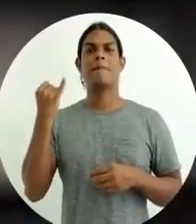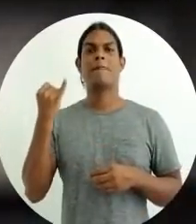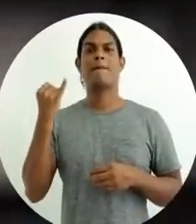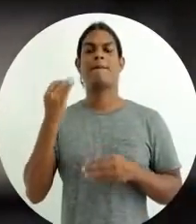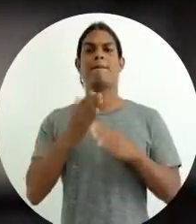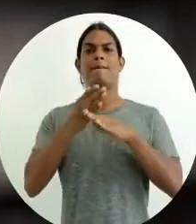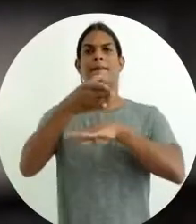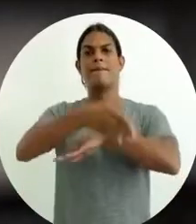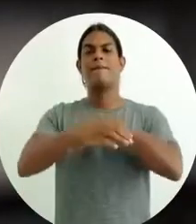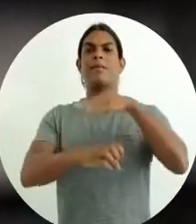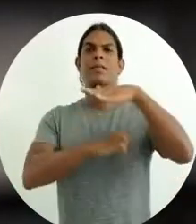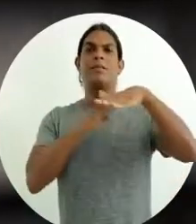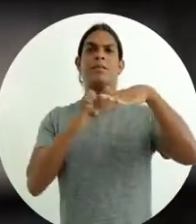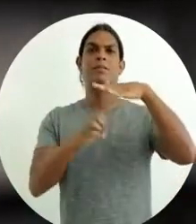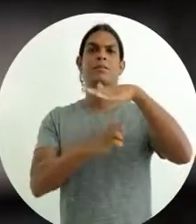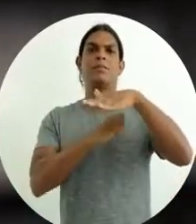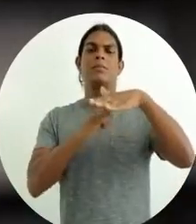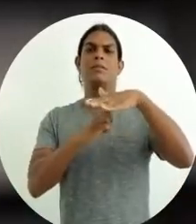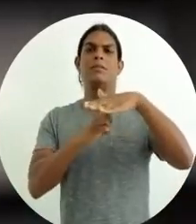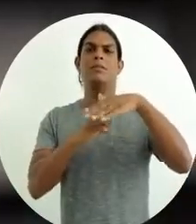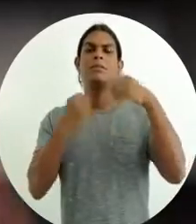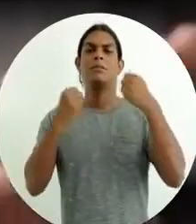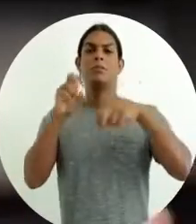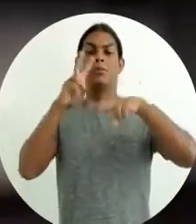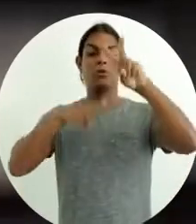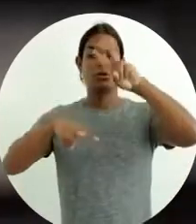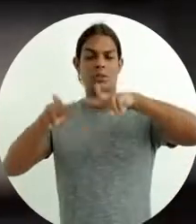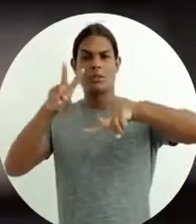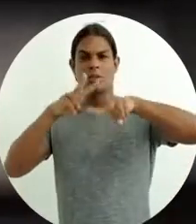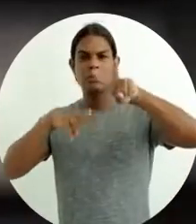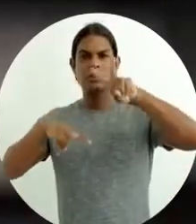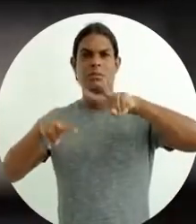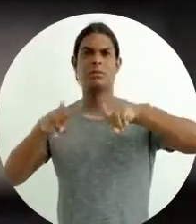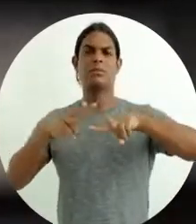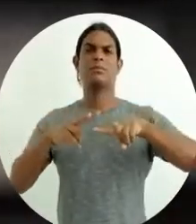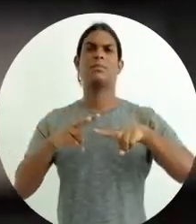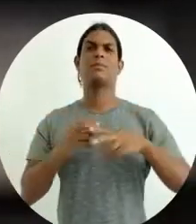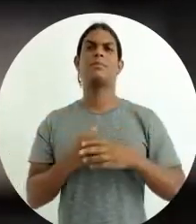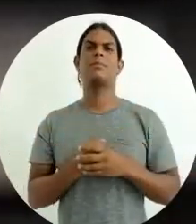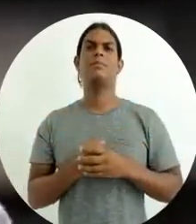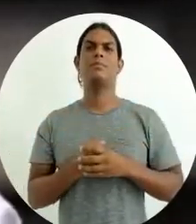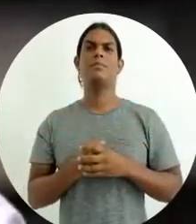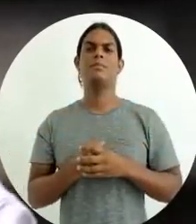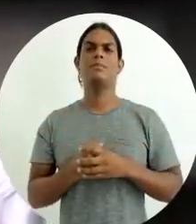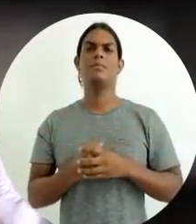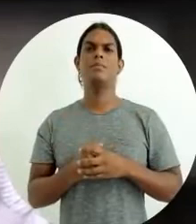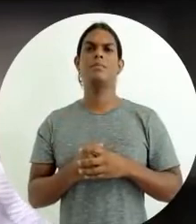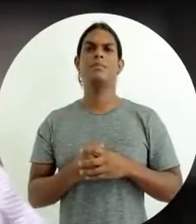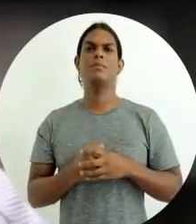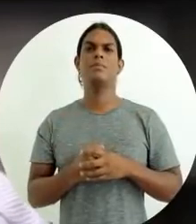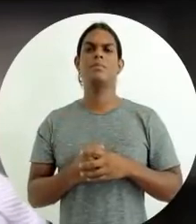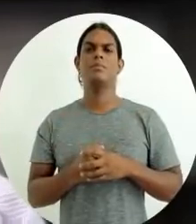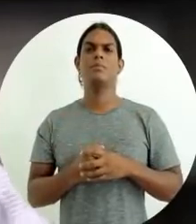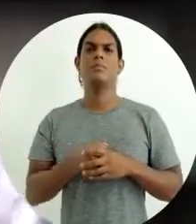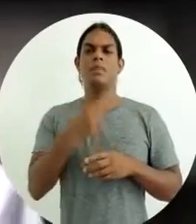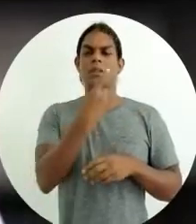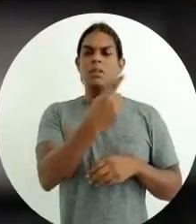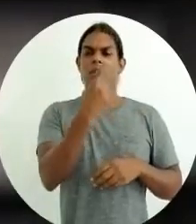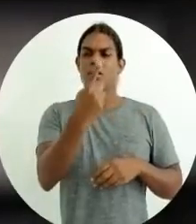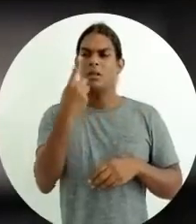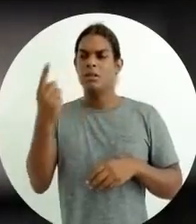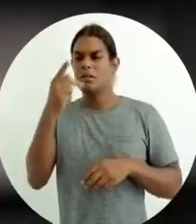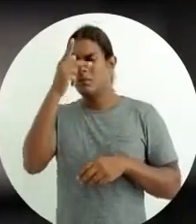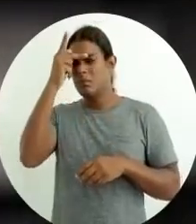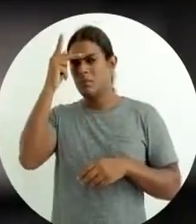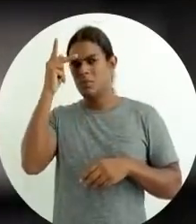no momento que ele entre, ele possa olhar todos os procedimentos, ele possa analisar também